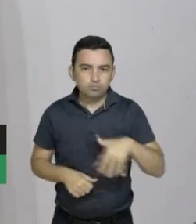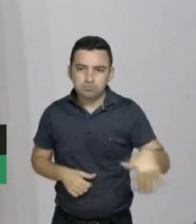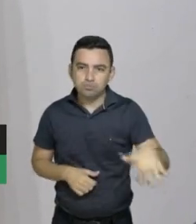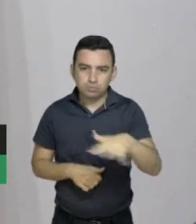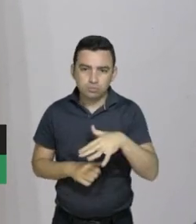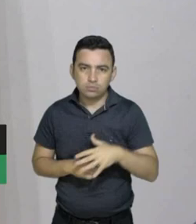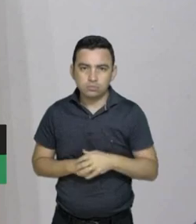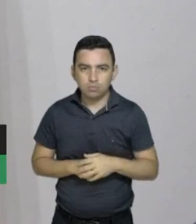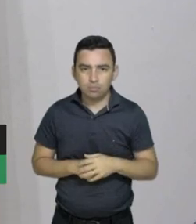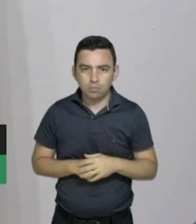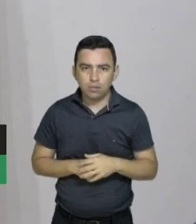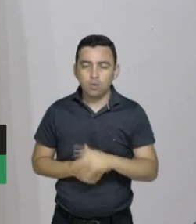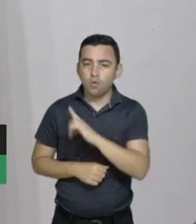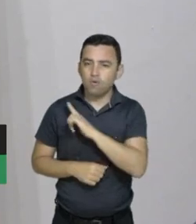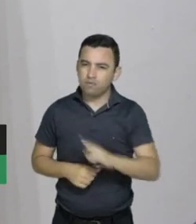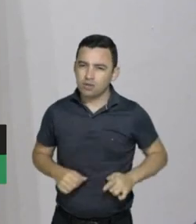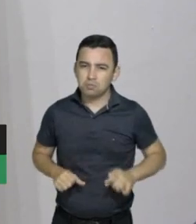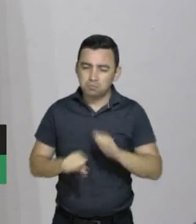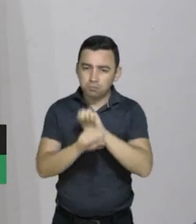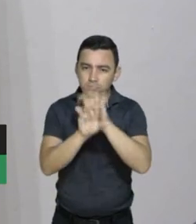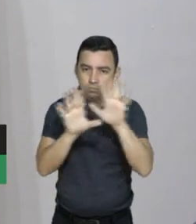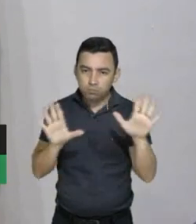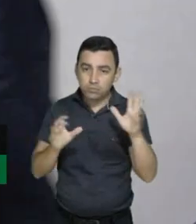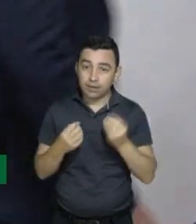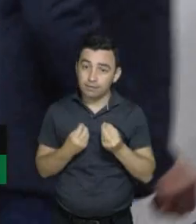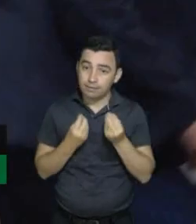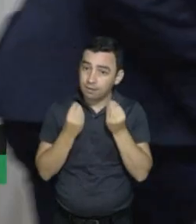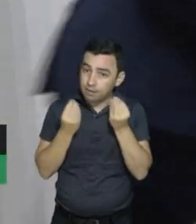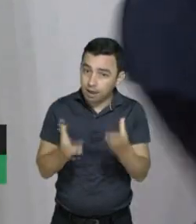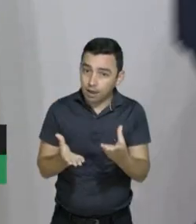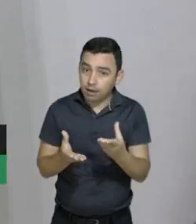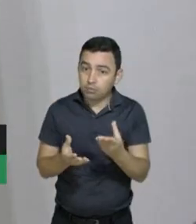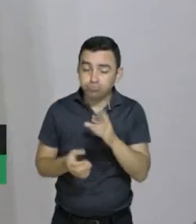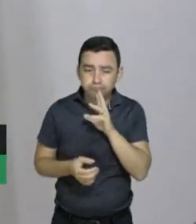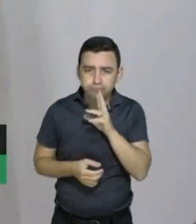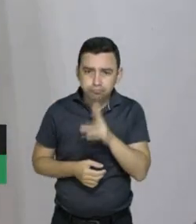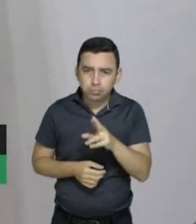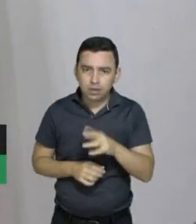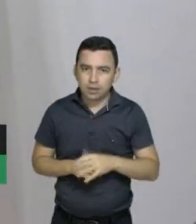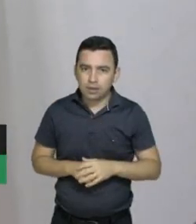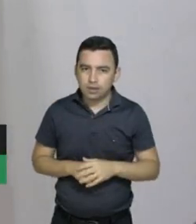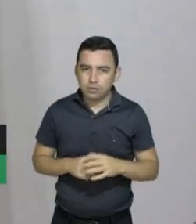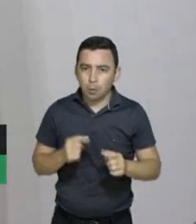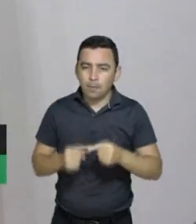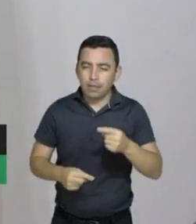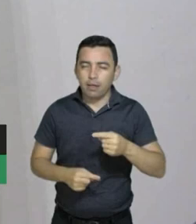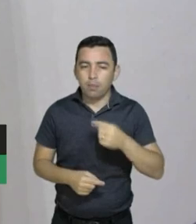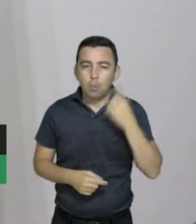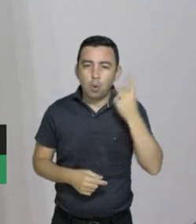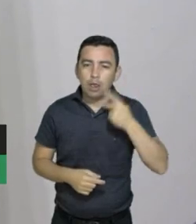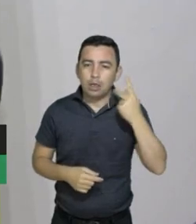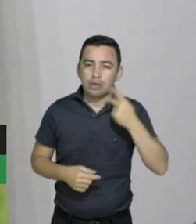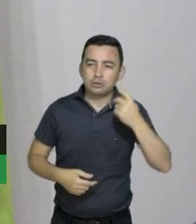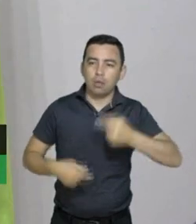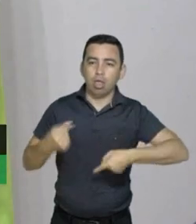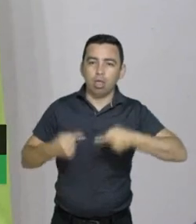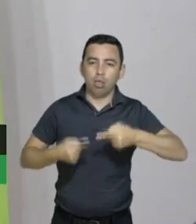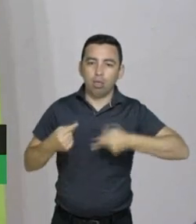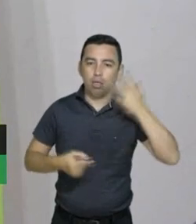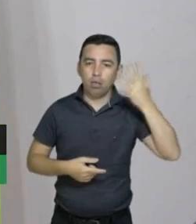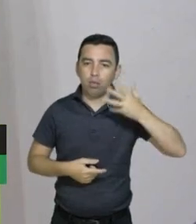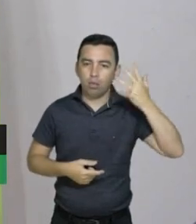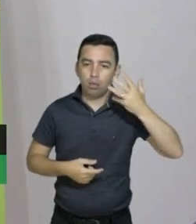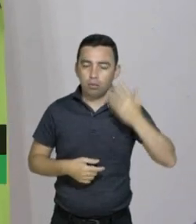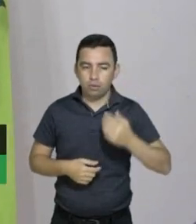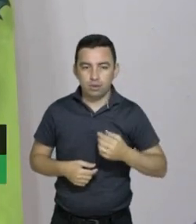é um governo Transparente é um governo de entrega é um governo de resultado não é um governo de política e não adianta nós